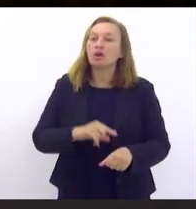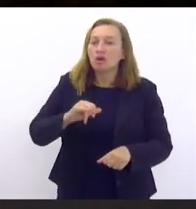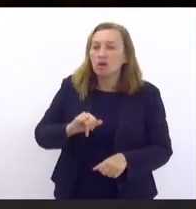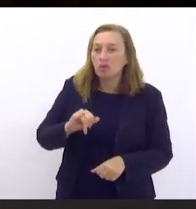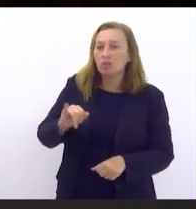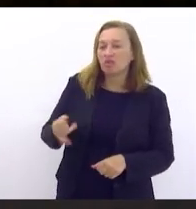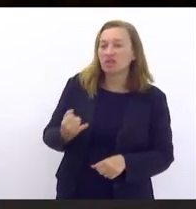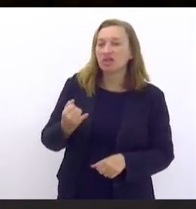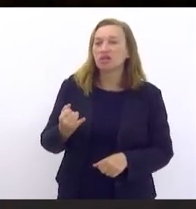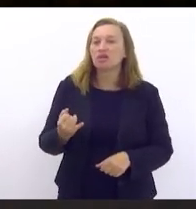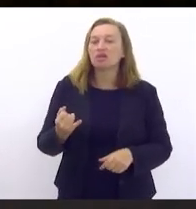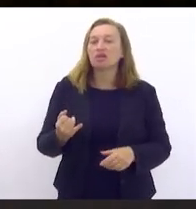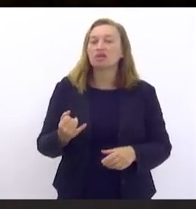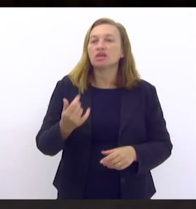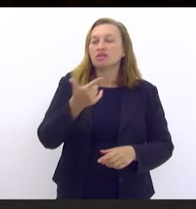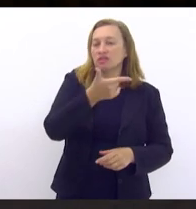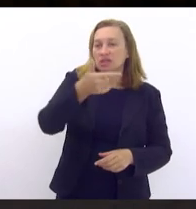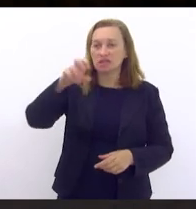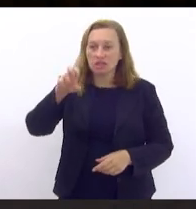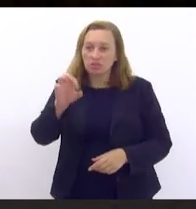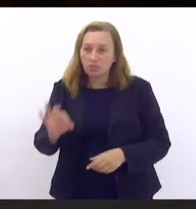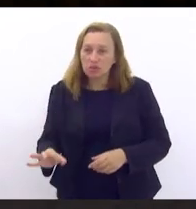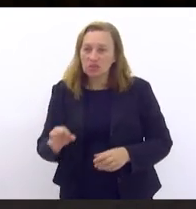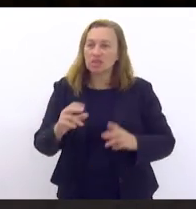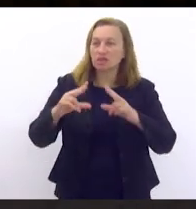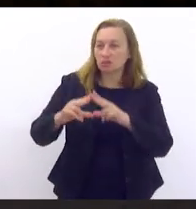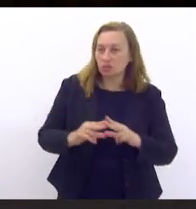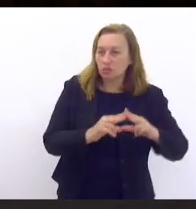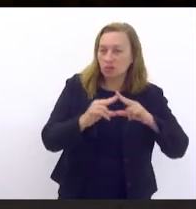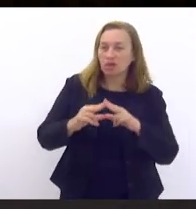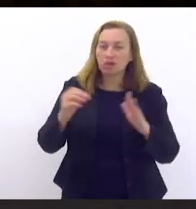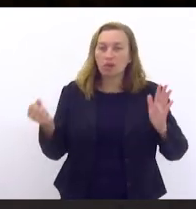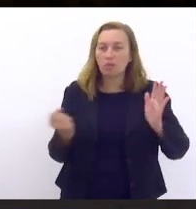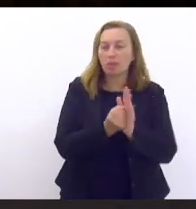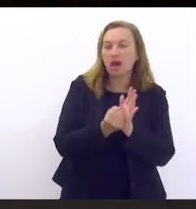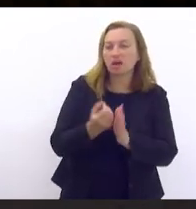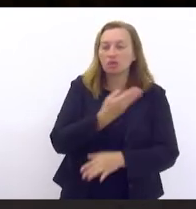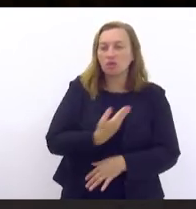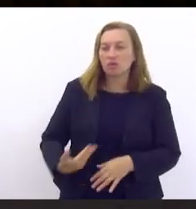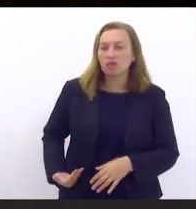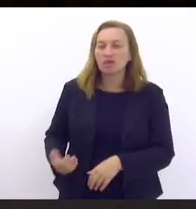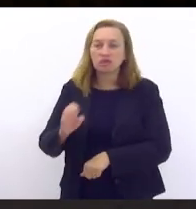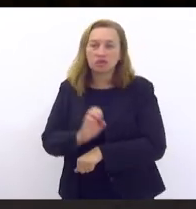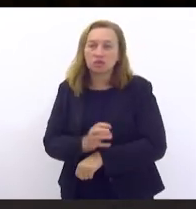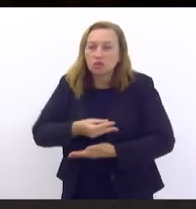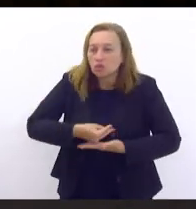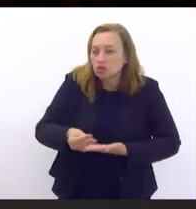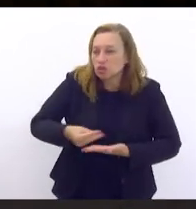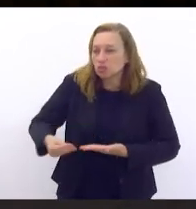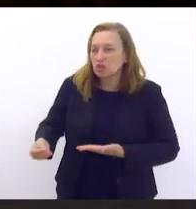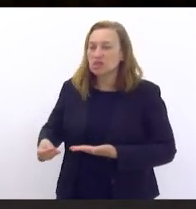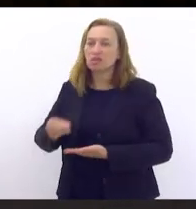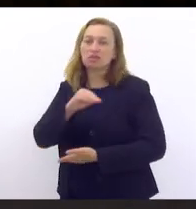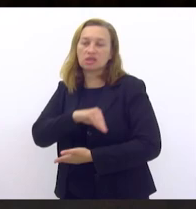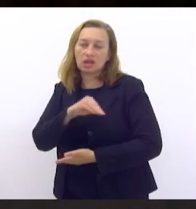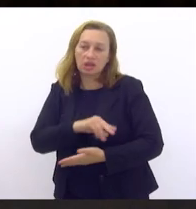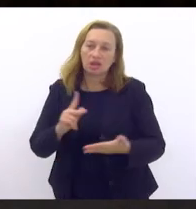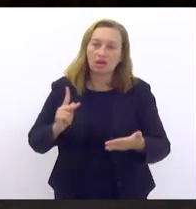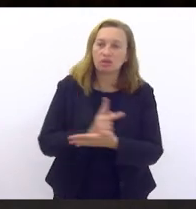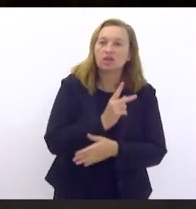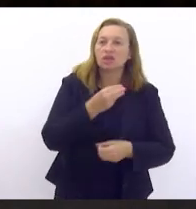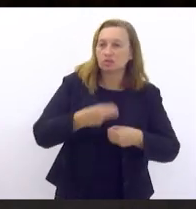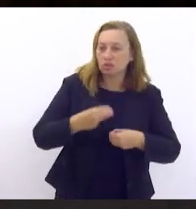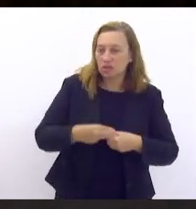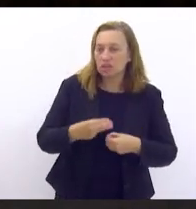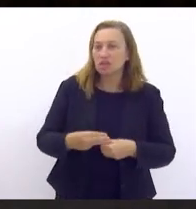25% do resíduo que ela gera isso é um Marco no governo do estado é um programa incrível de distribuição de renda que também acontece no